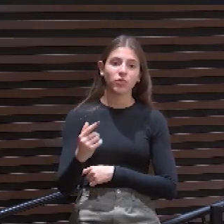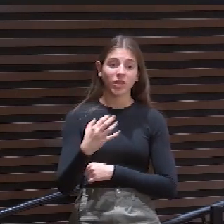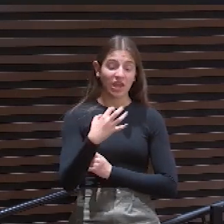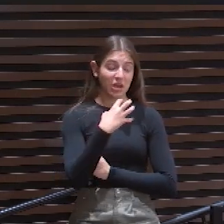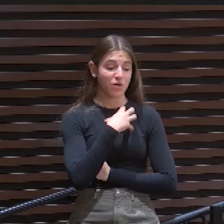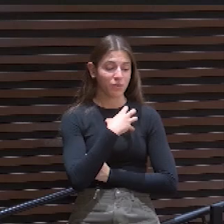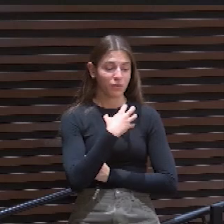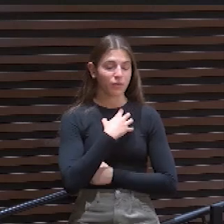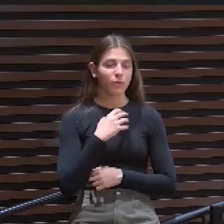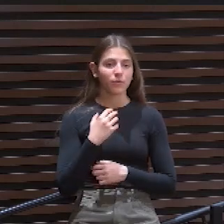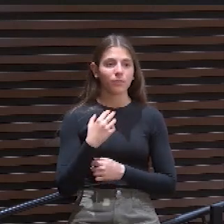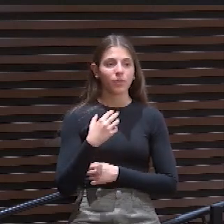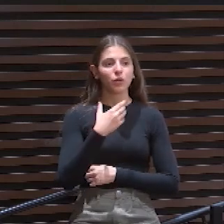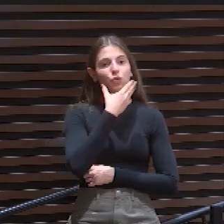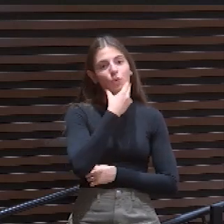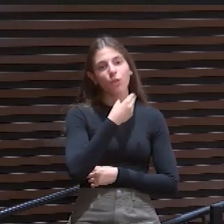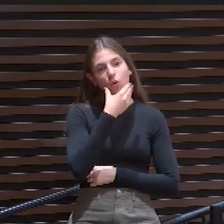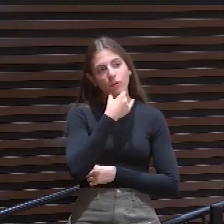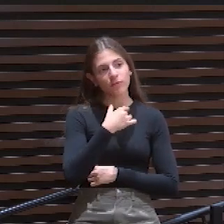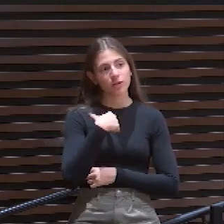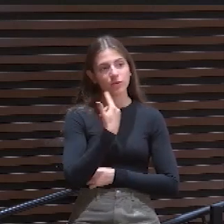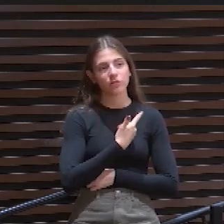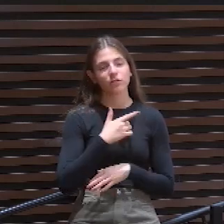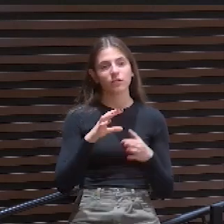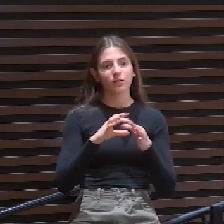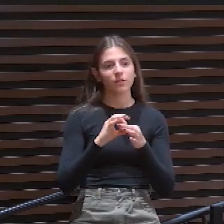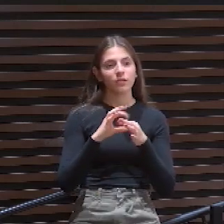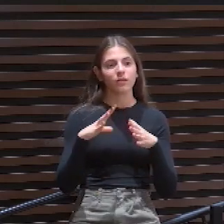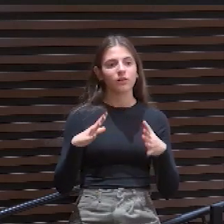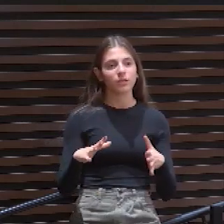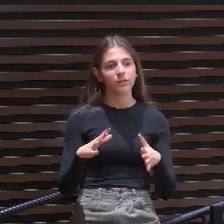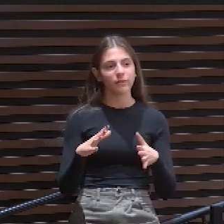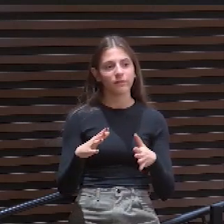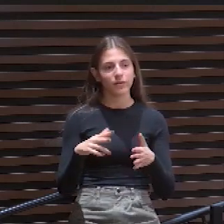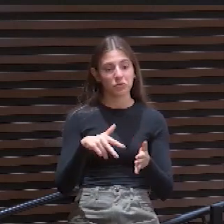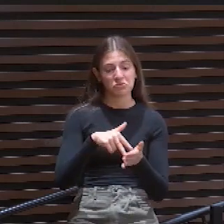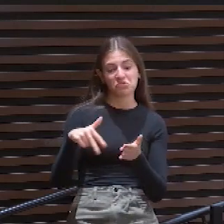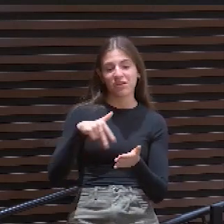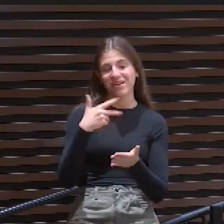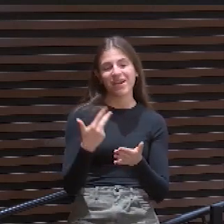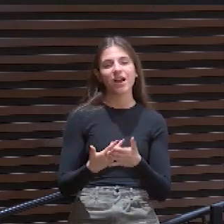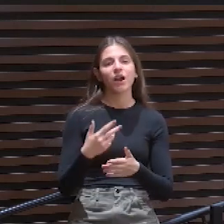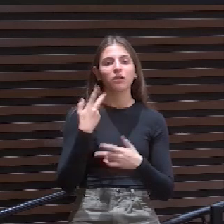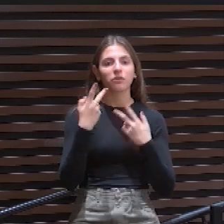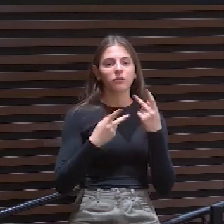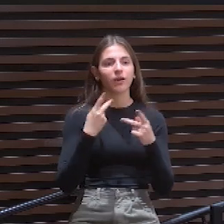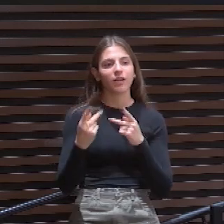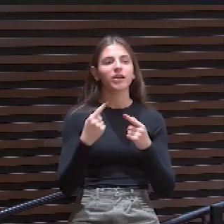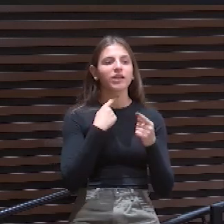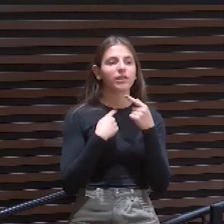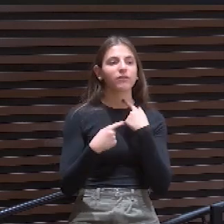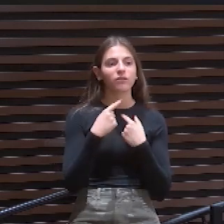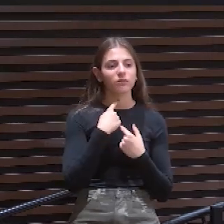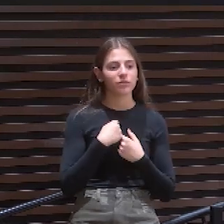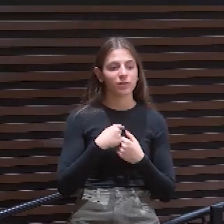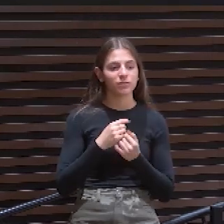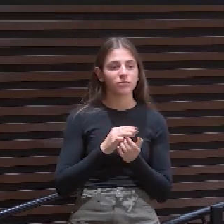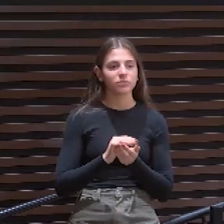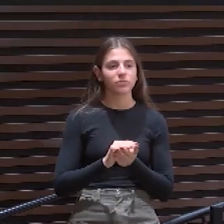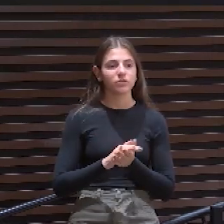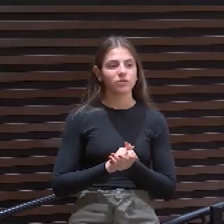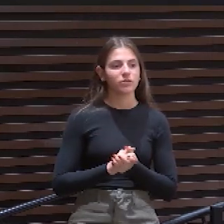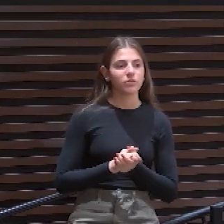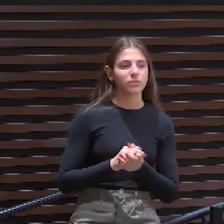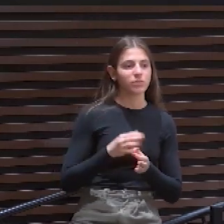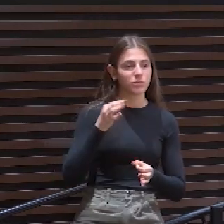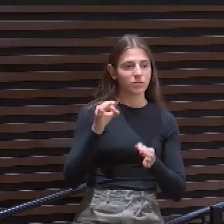nos livre a cada dia do tropeçar no falar e do desejo de ocupar o papel